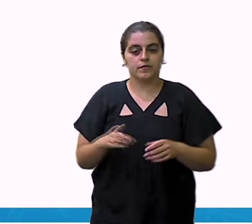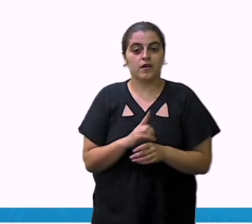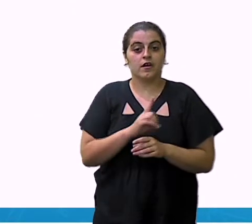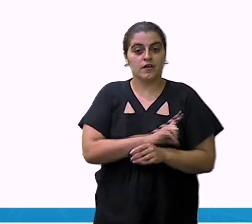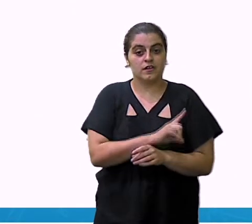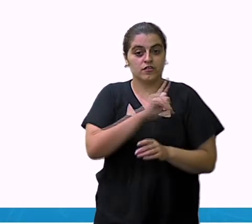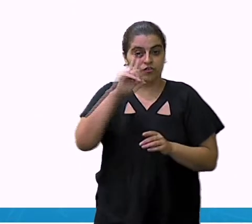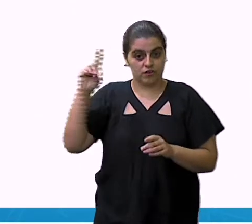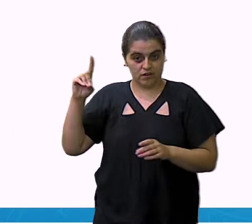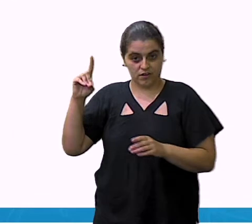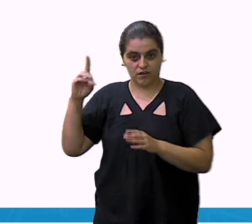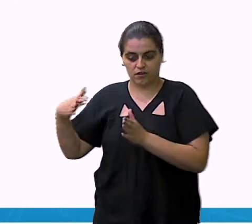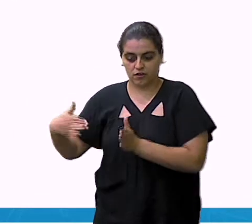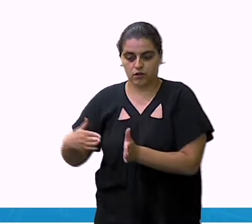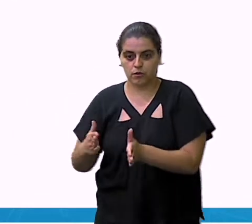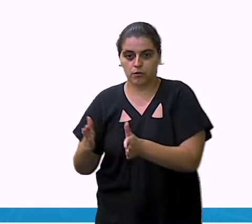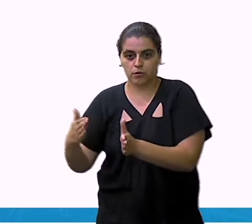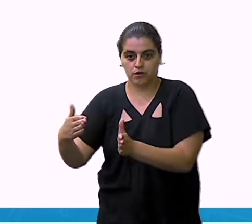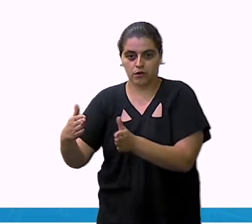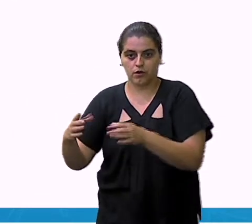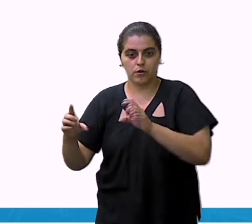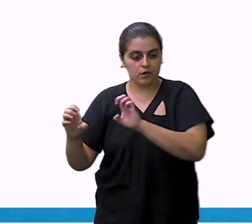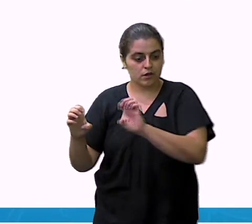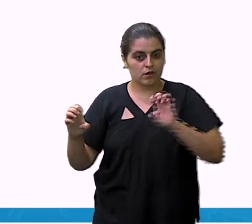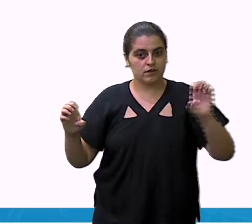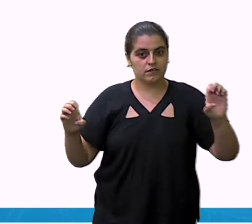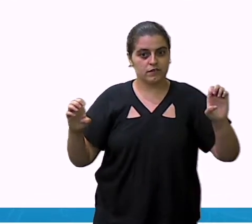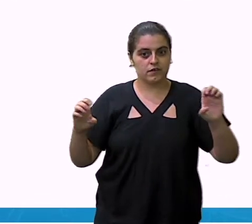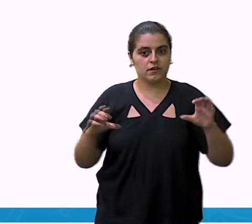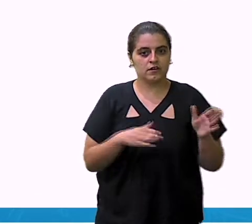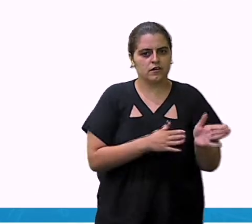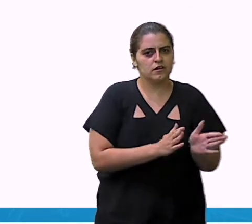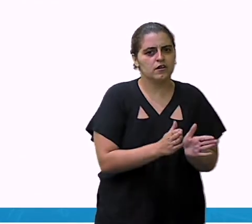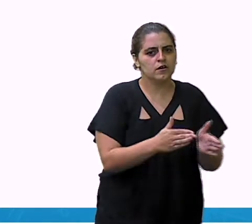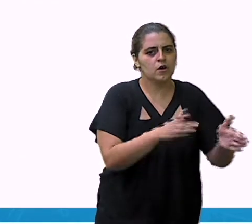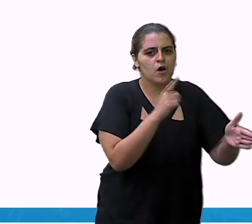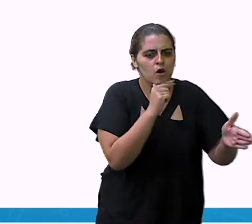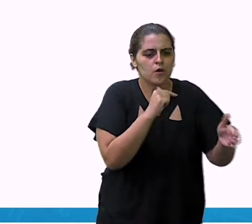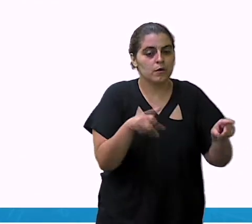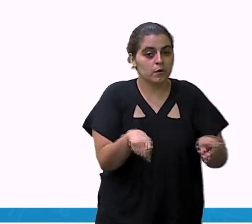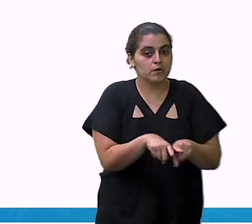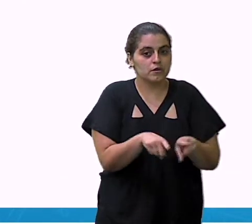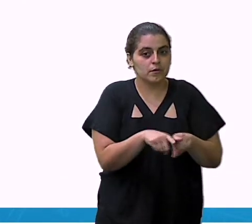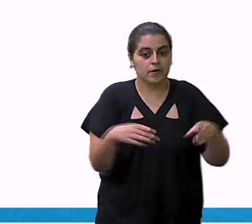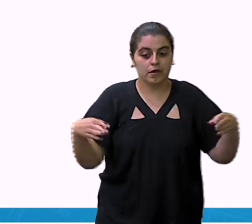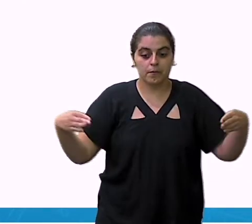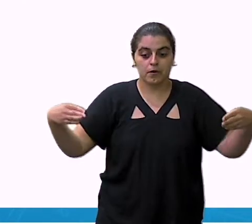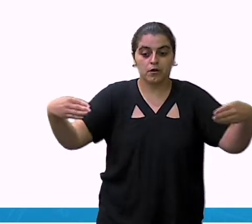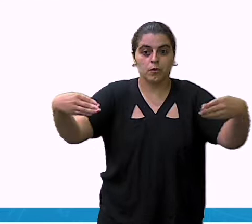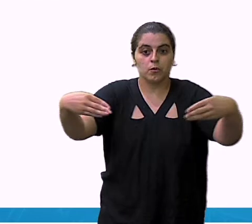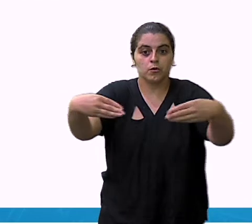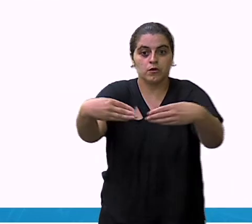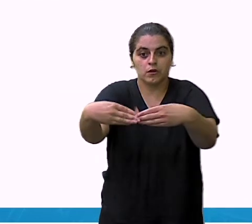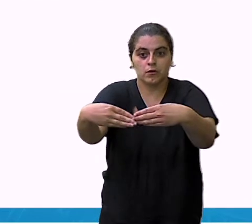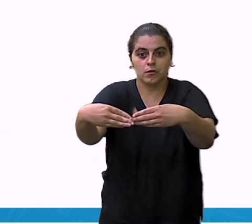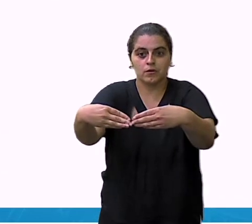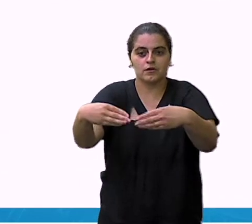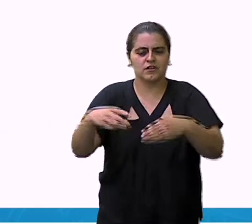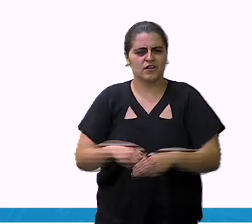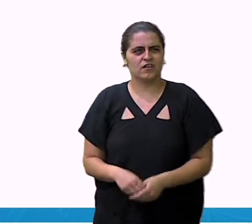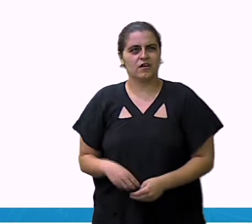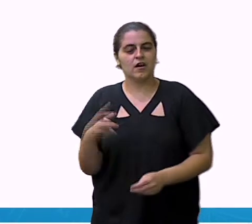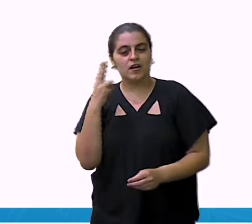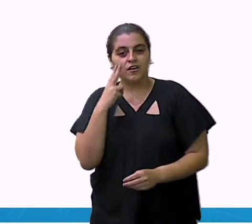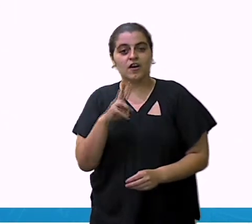e esquerda, são pequenos rios que nós conseguimos até saltar de um lado para o outro. Vocês já fizeram